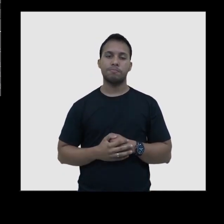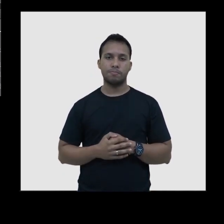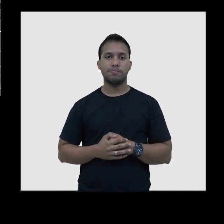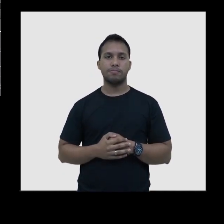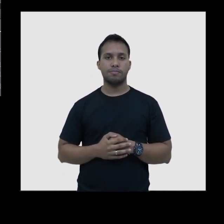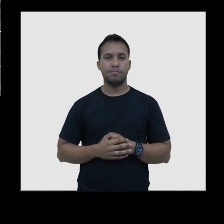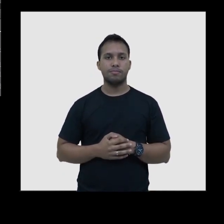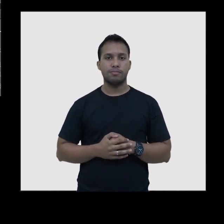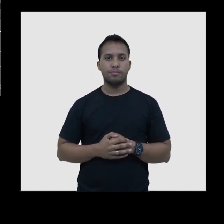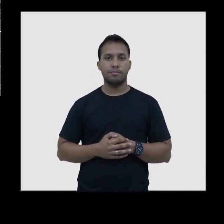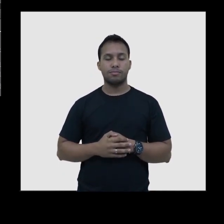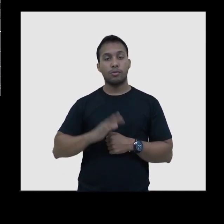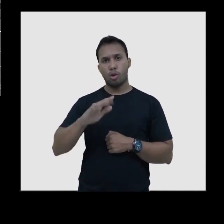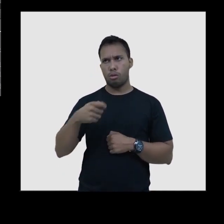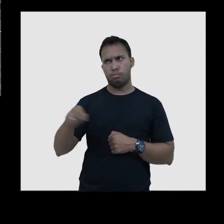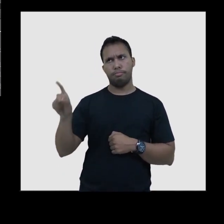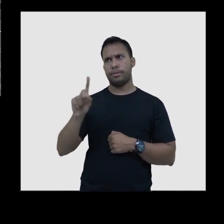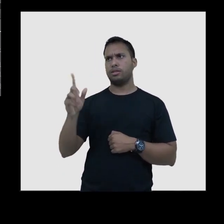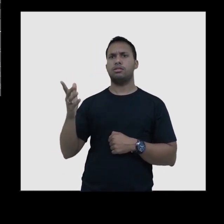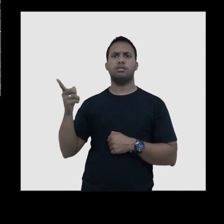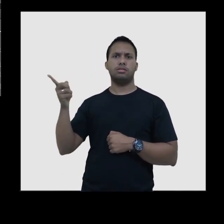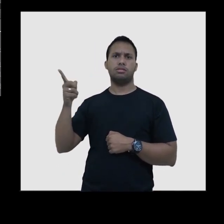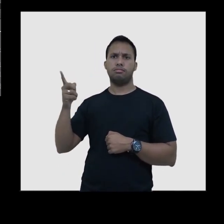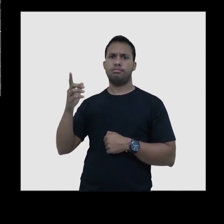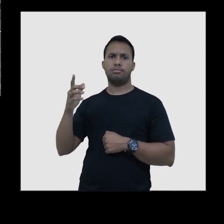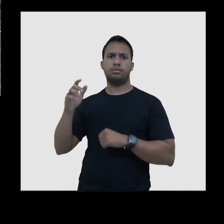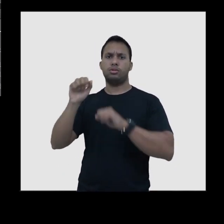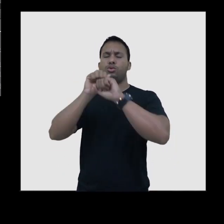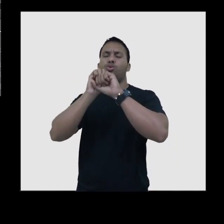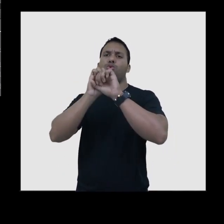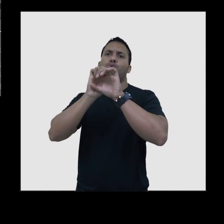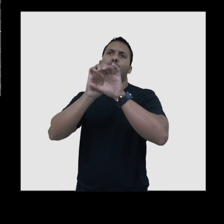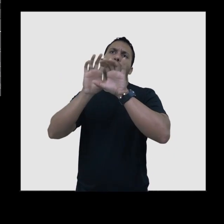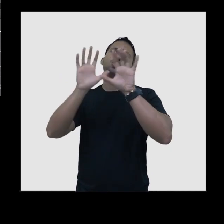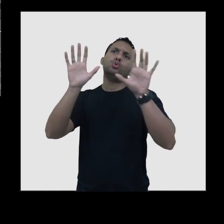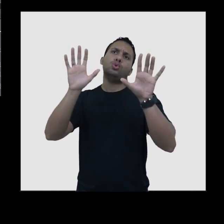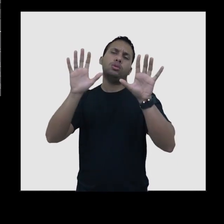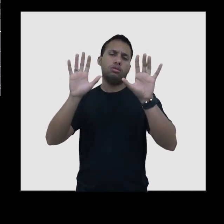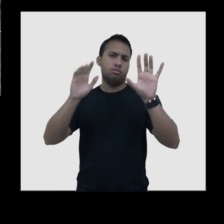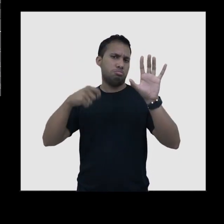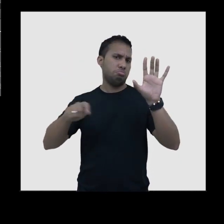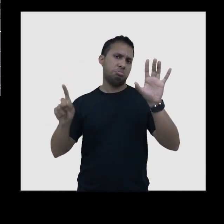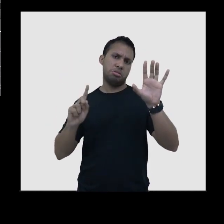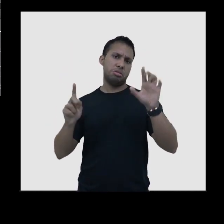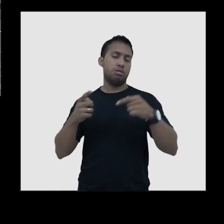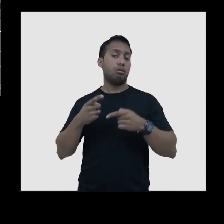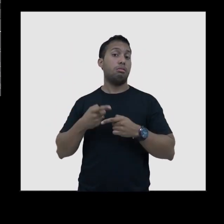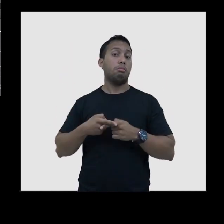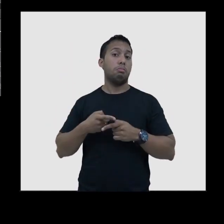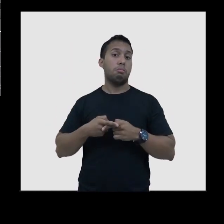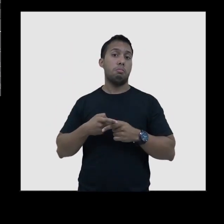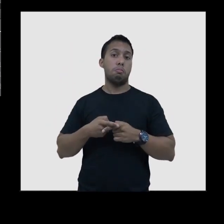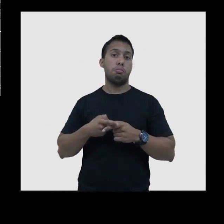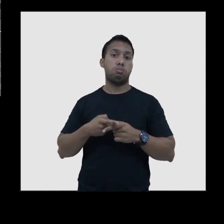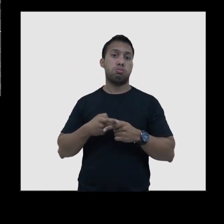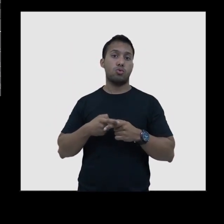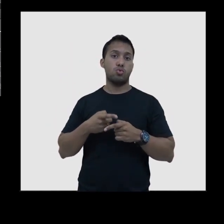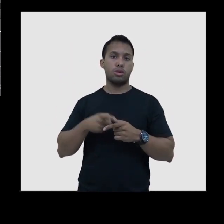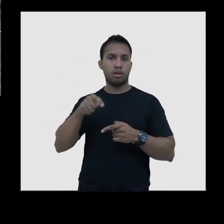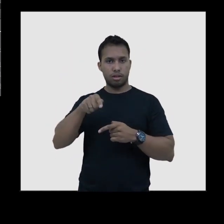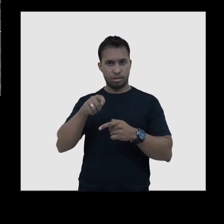assistir. Ó, não precisa de um dissolve para entrar suavemente, como precisou aqui na saída,